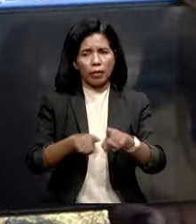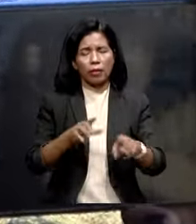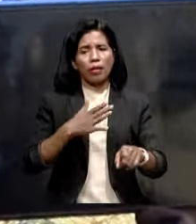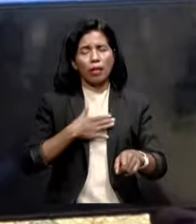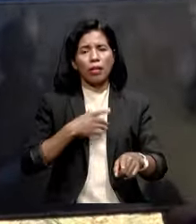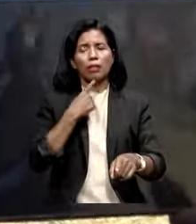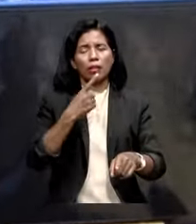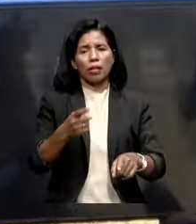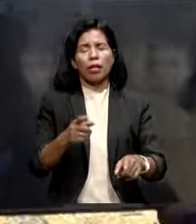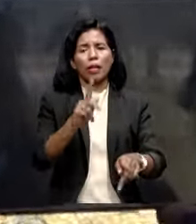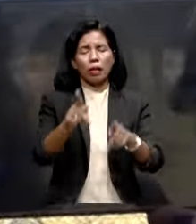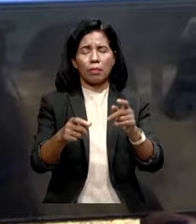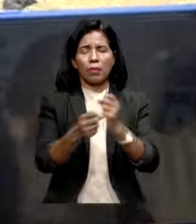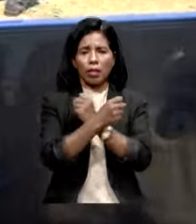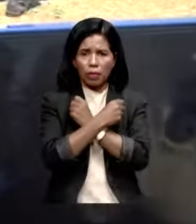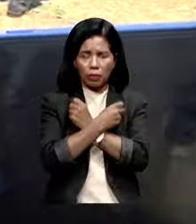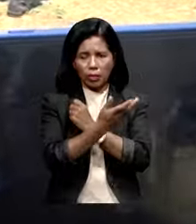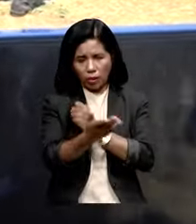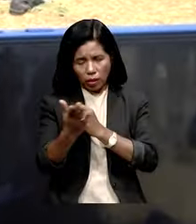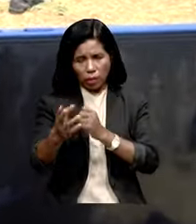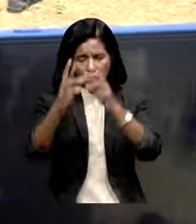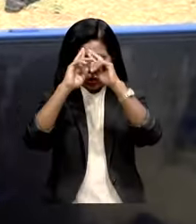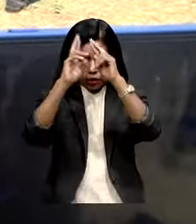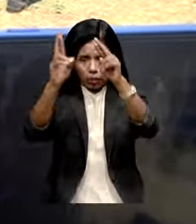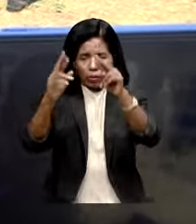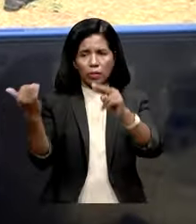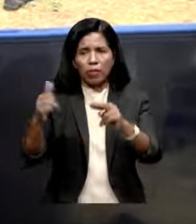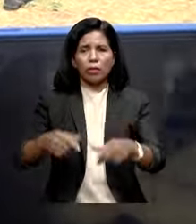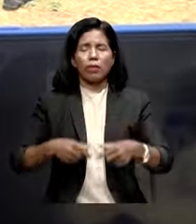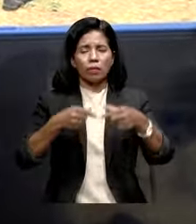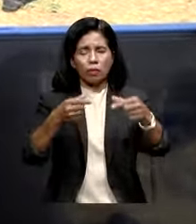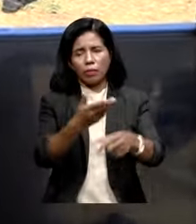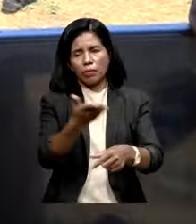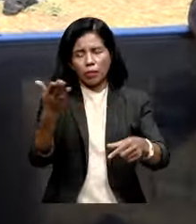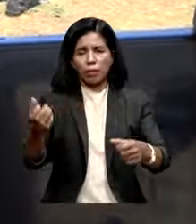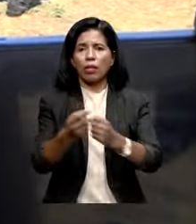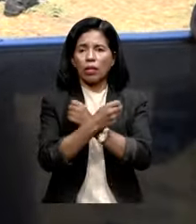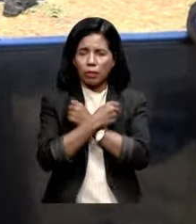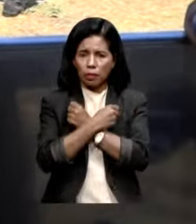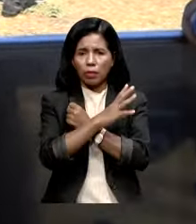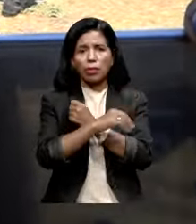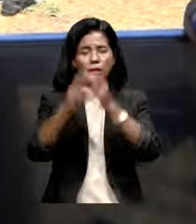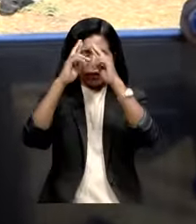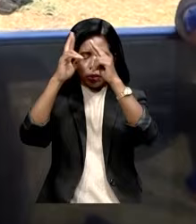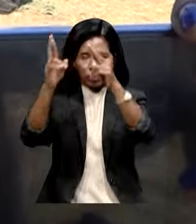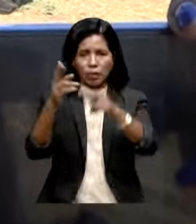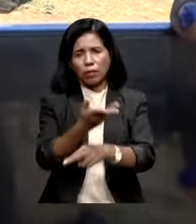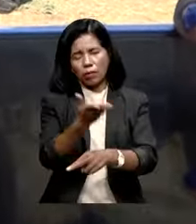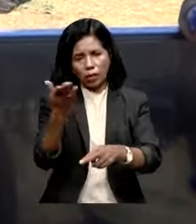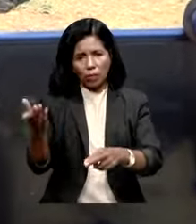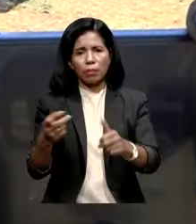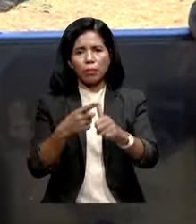que adorar em mim. Lhe use respeito, deve que seja fora em mim. E a tua adome, a tua respeita em mim, e a adome